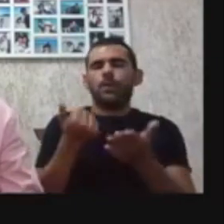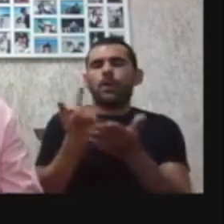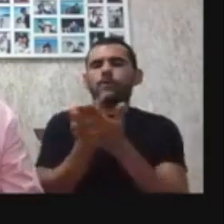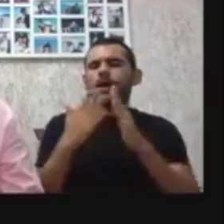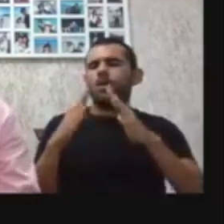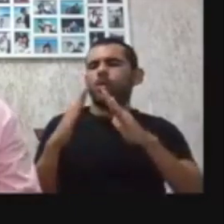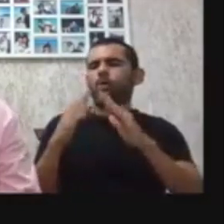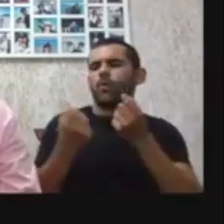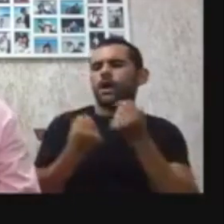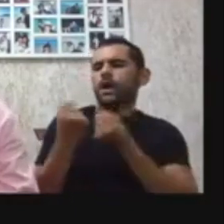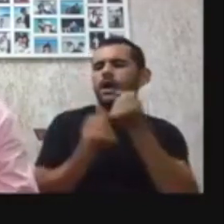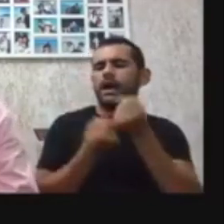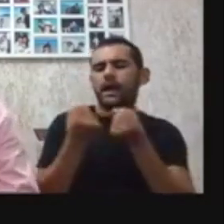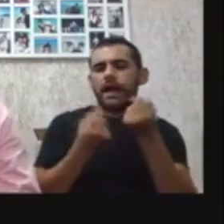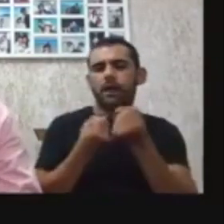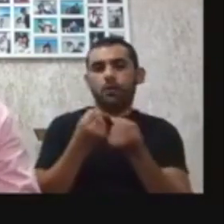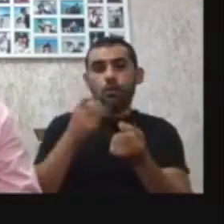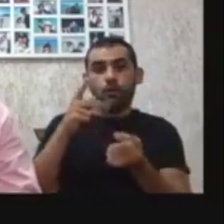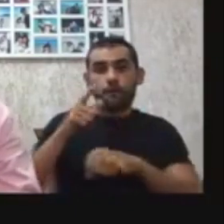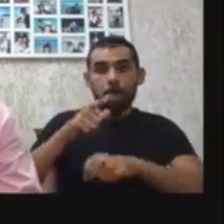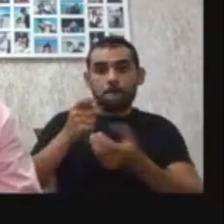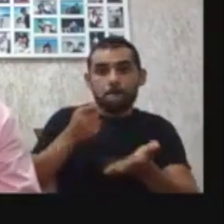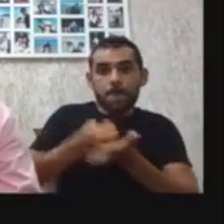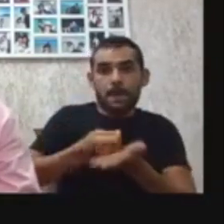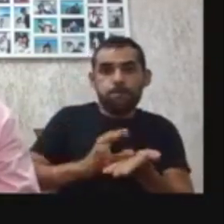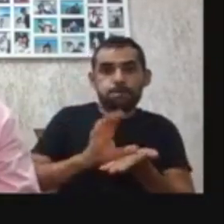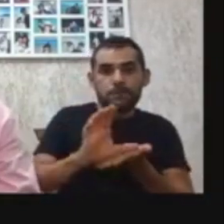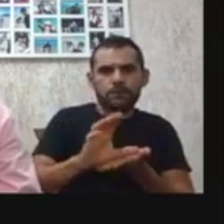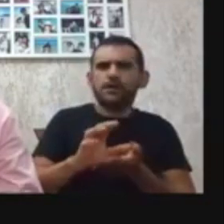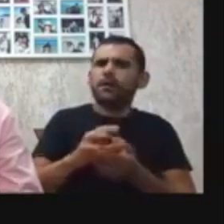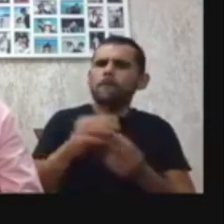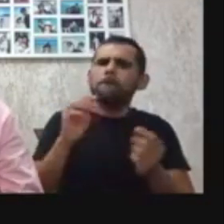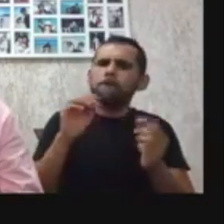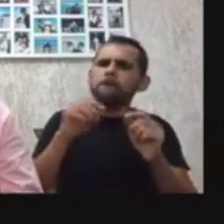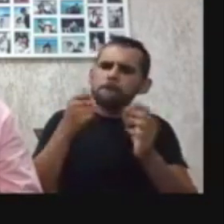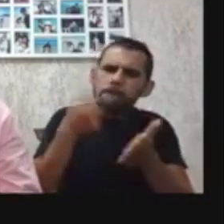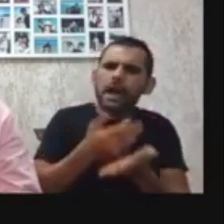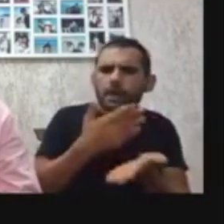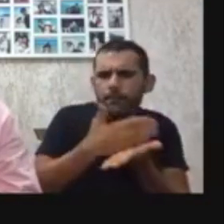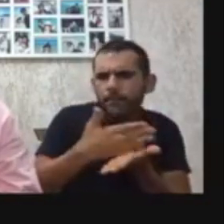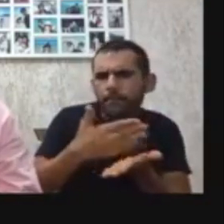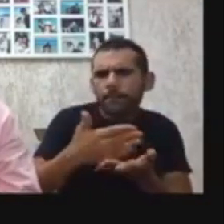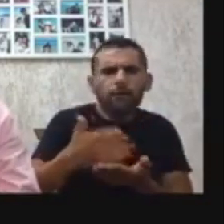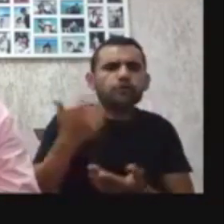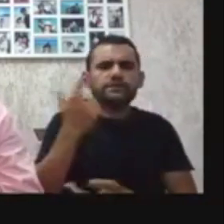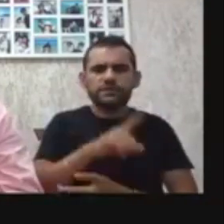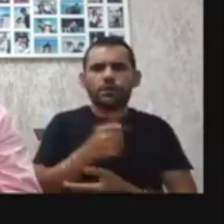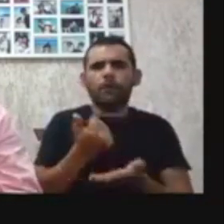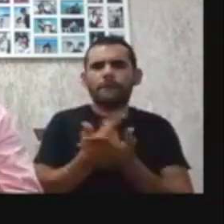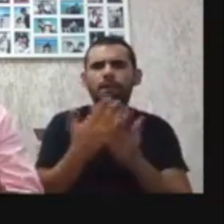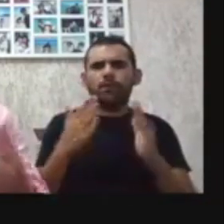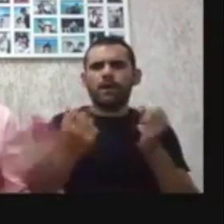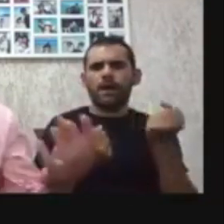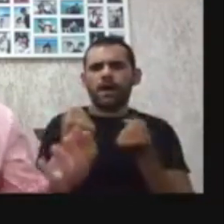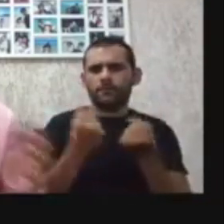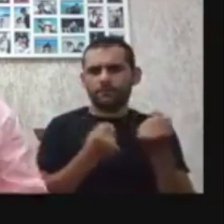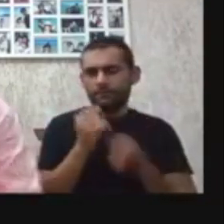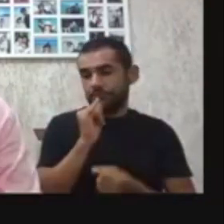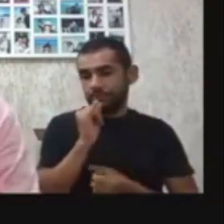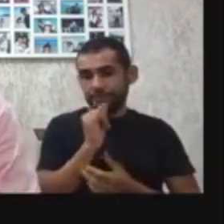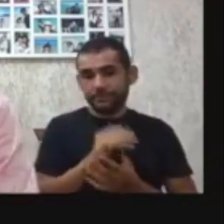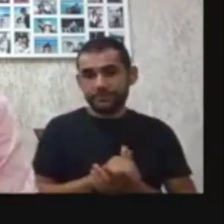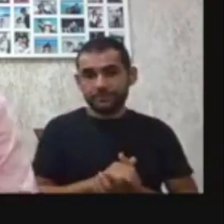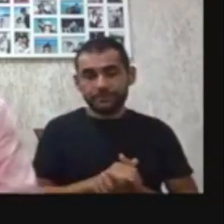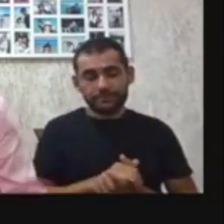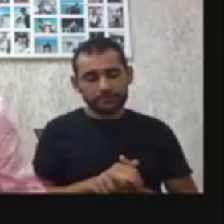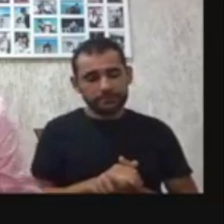vista, mas eu tenho para pagar um consórcio. Paga o consórcio, você vai ter seu carro. Eu não tenho dinheiro para comprar uma casa. É igualzinho,